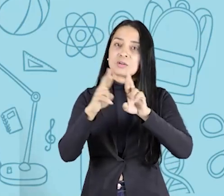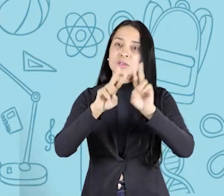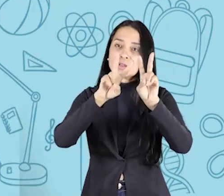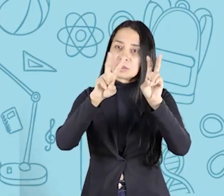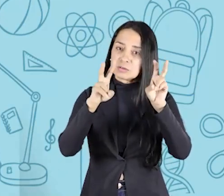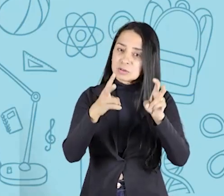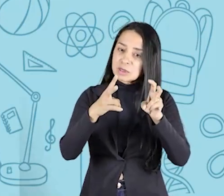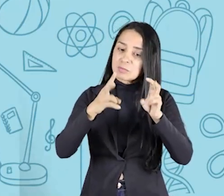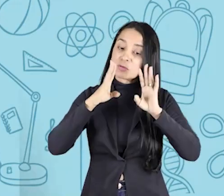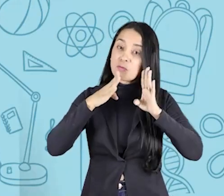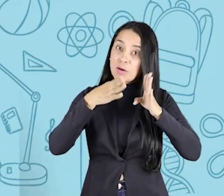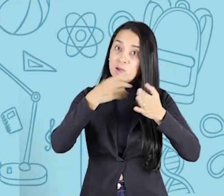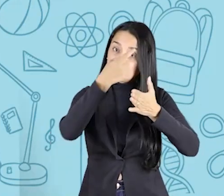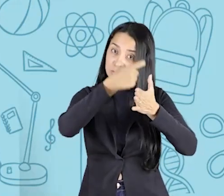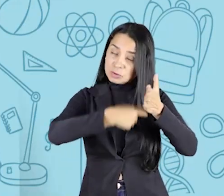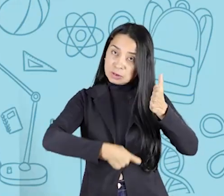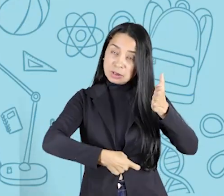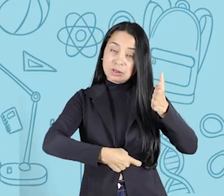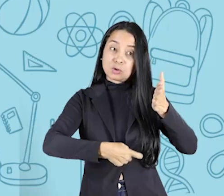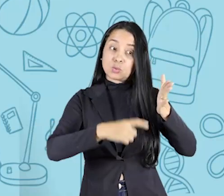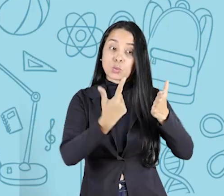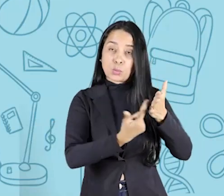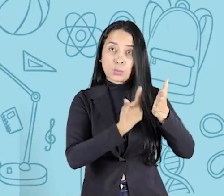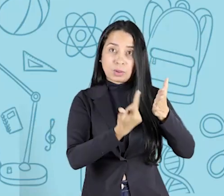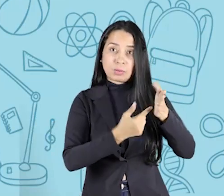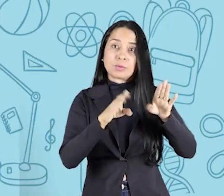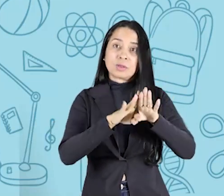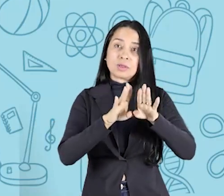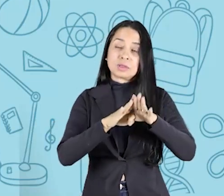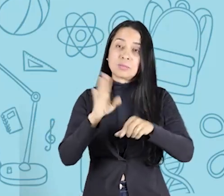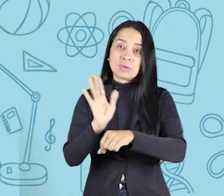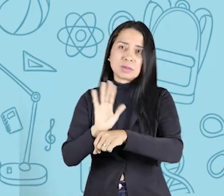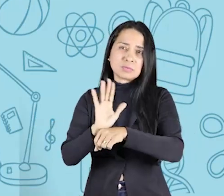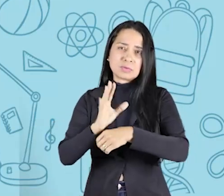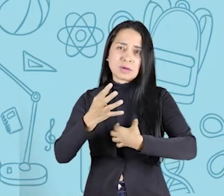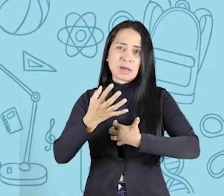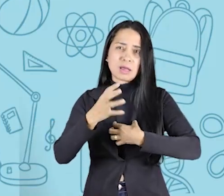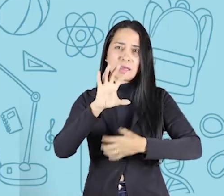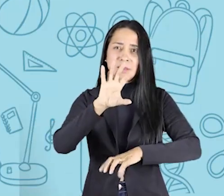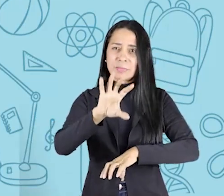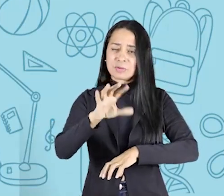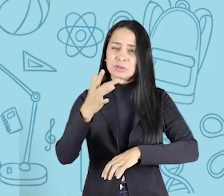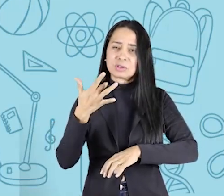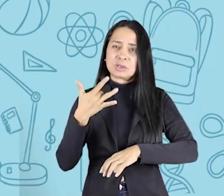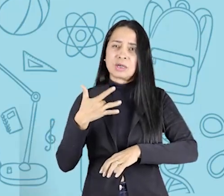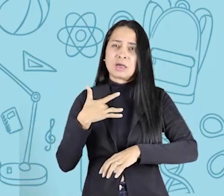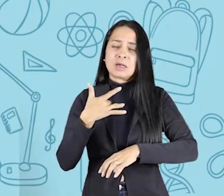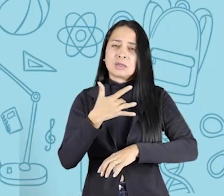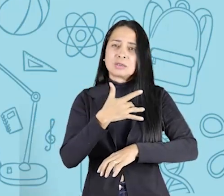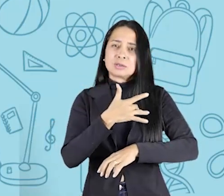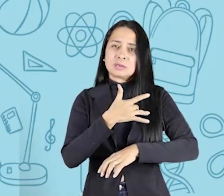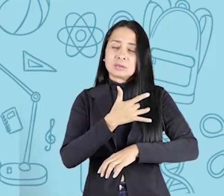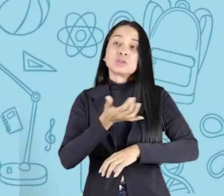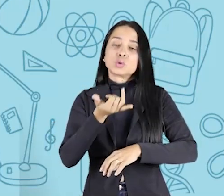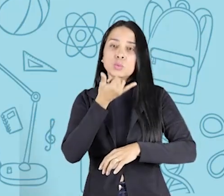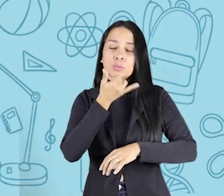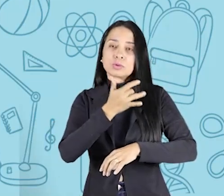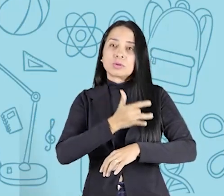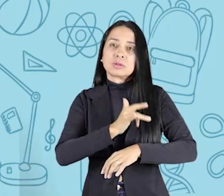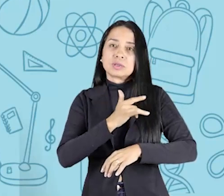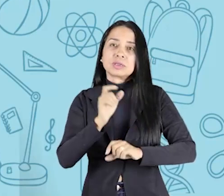no texto e no filme, que eram a empatia, a solidariedade, o bullying como tema